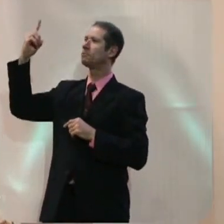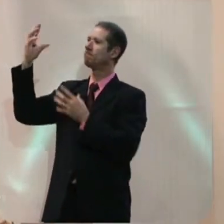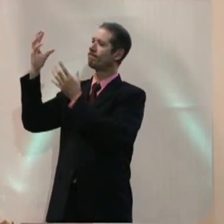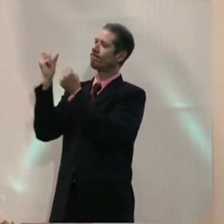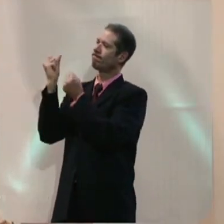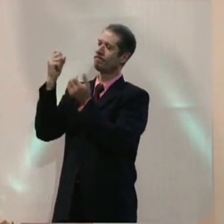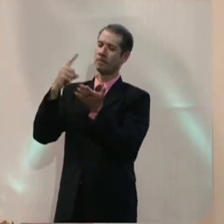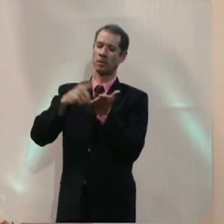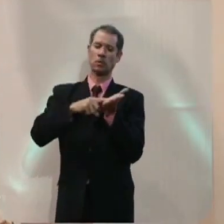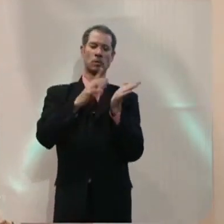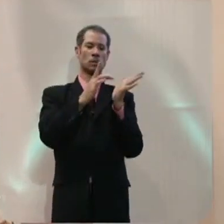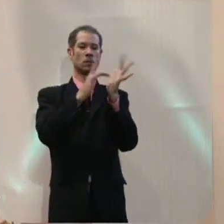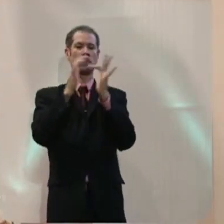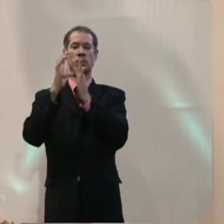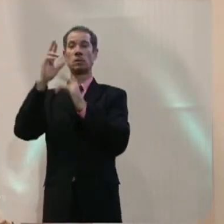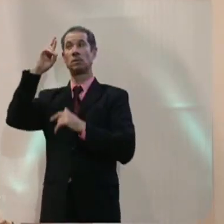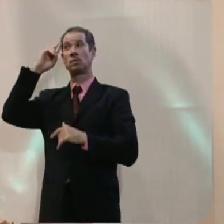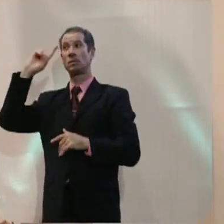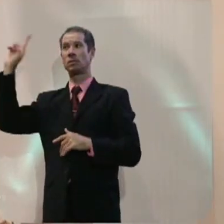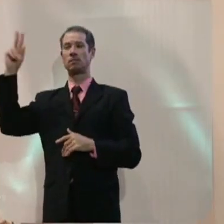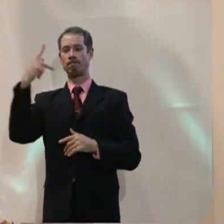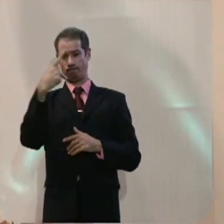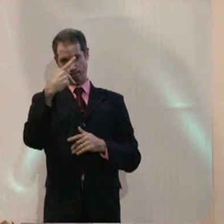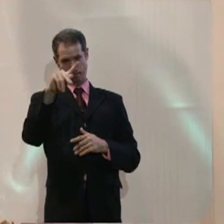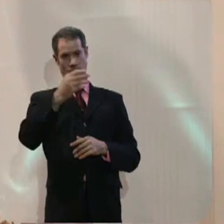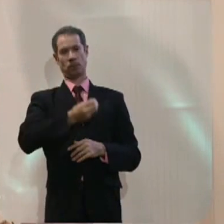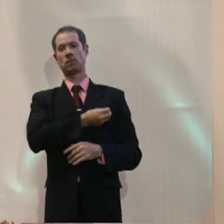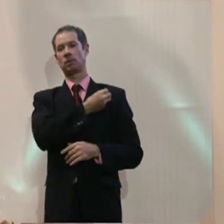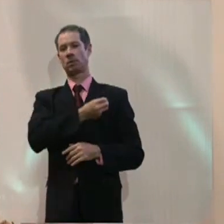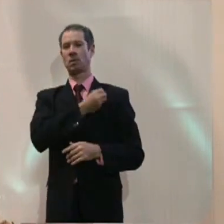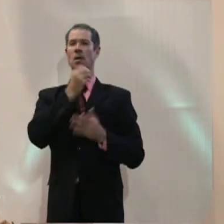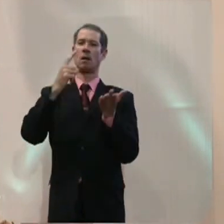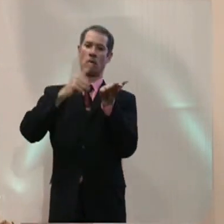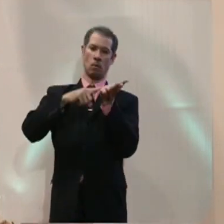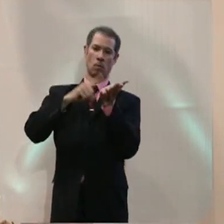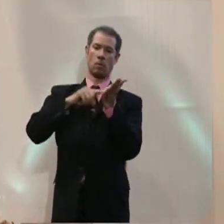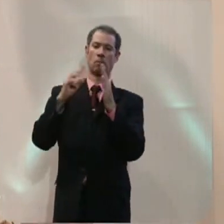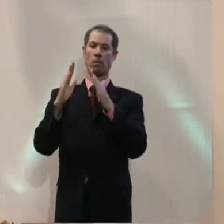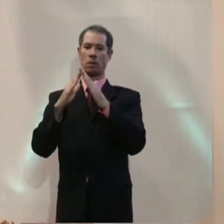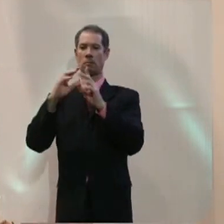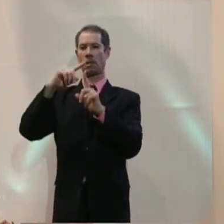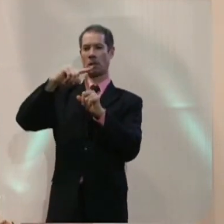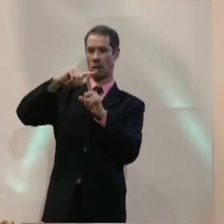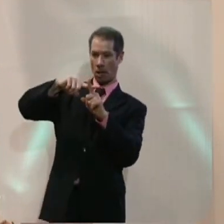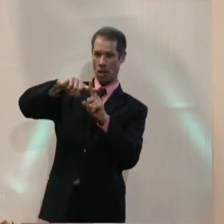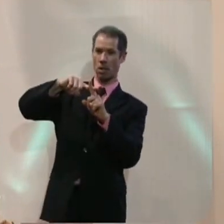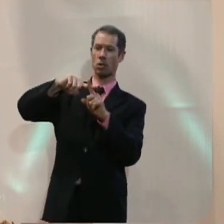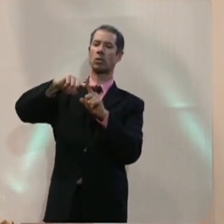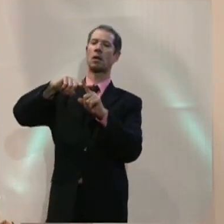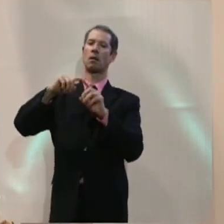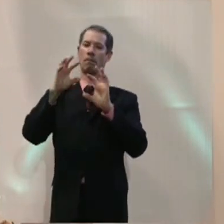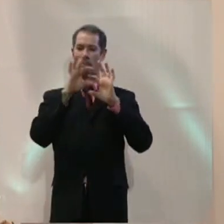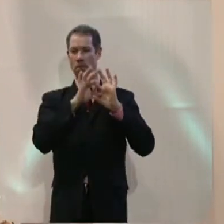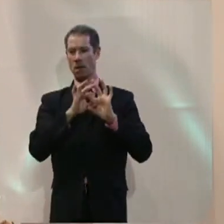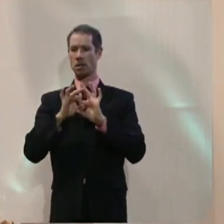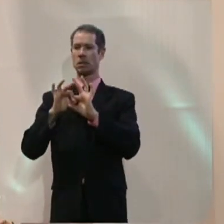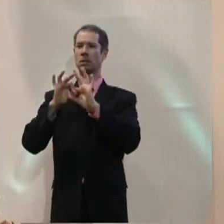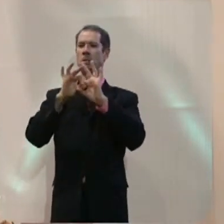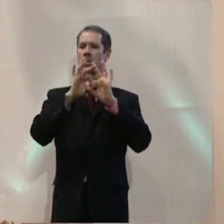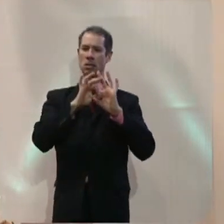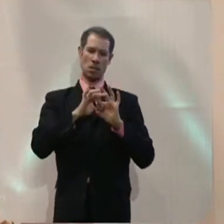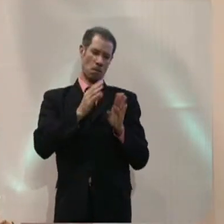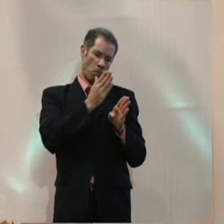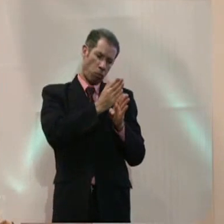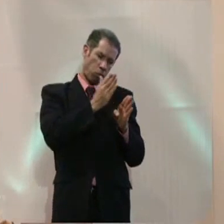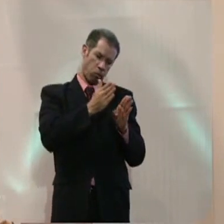com Jesus, como Senhor da sua vida. Assume um compromisso com a igreja, como parceira sua nessa